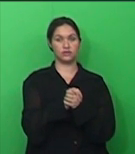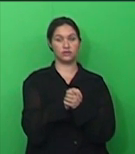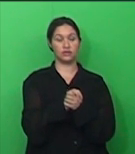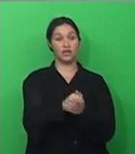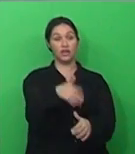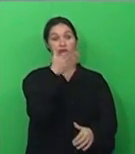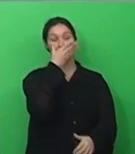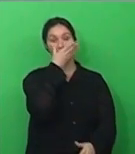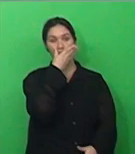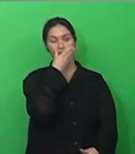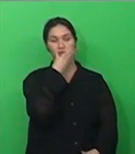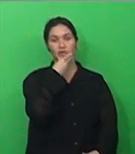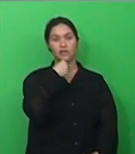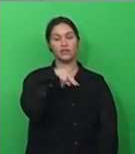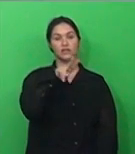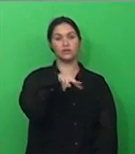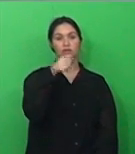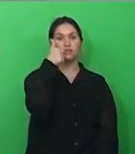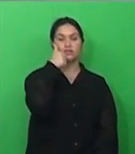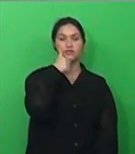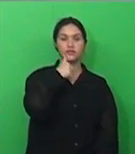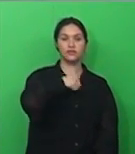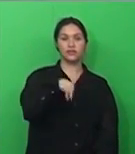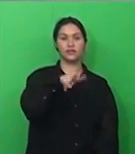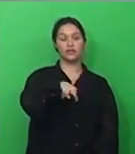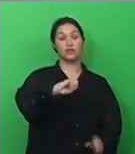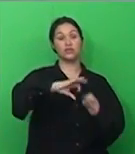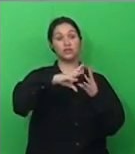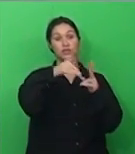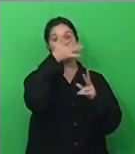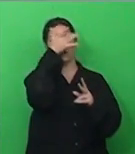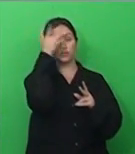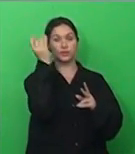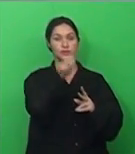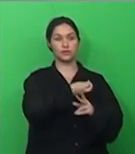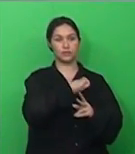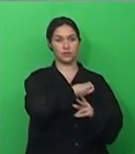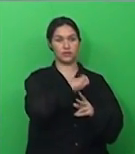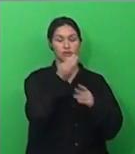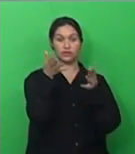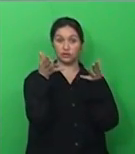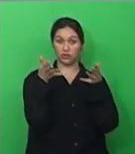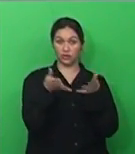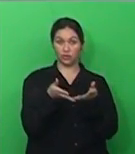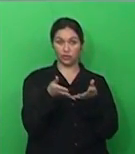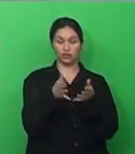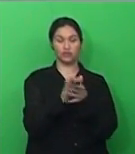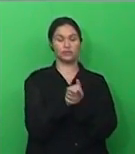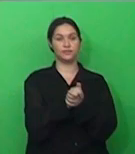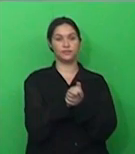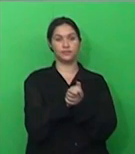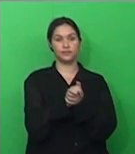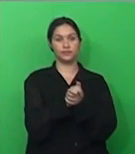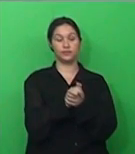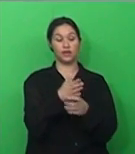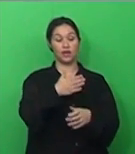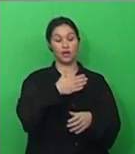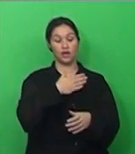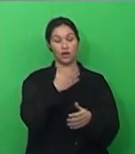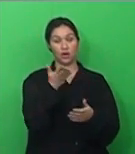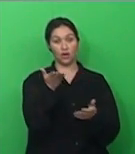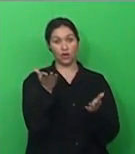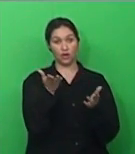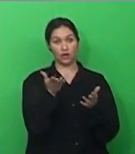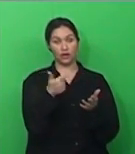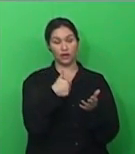Senhores vereadores, senhoras vereadoras, demais pessoas que nos acompanham nesta noite, a minha vinda a essa tribuna,